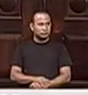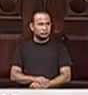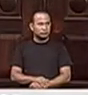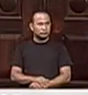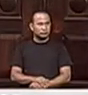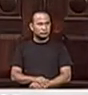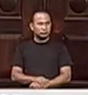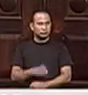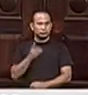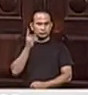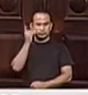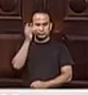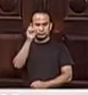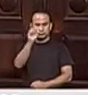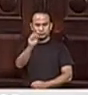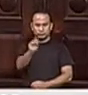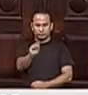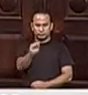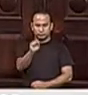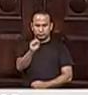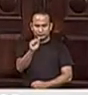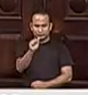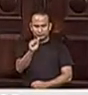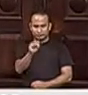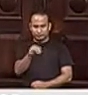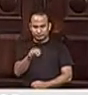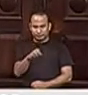Deputado Samuel Malafaia,